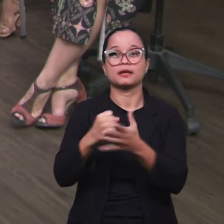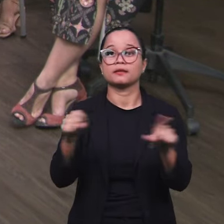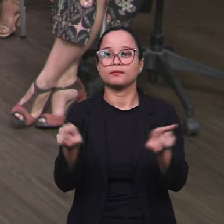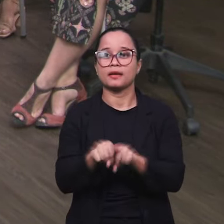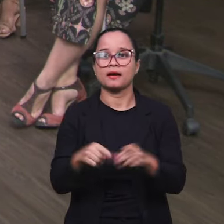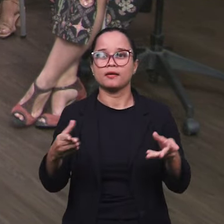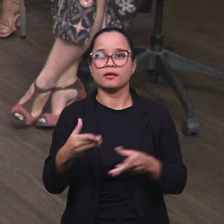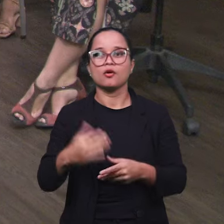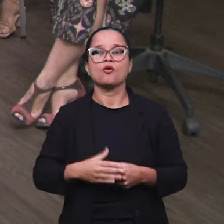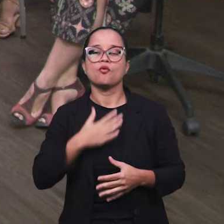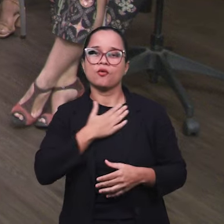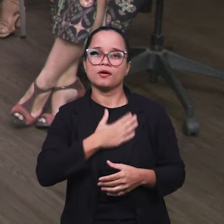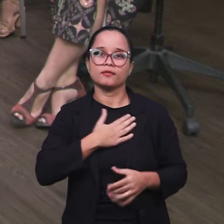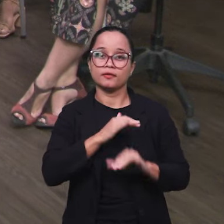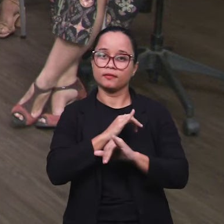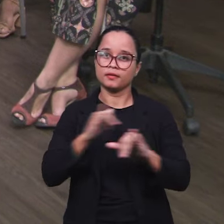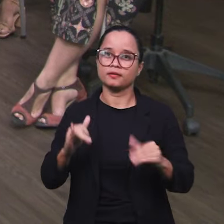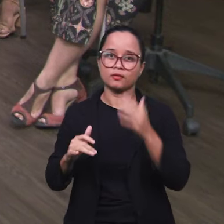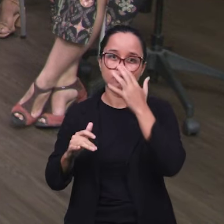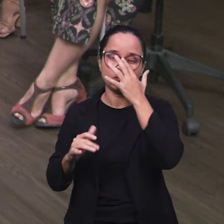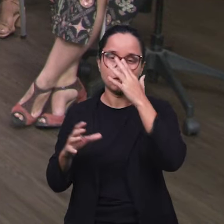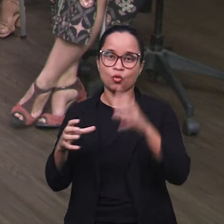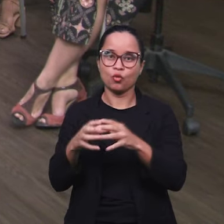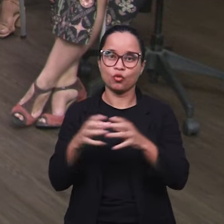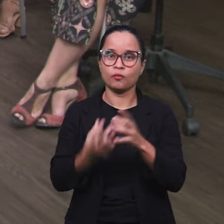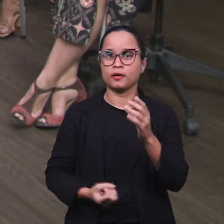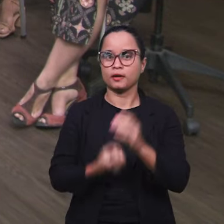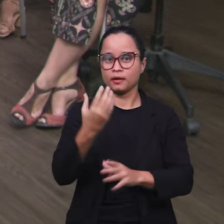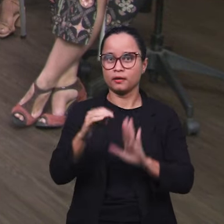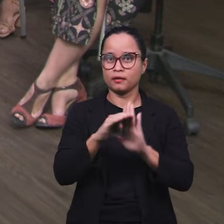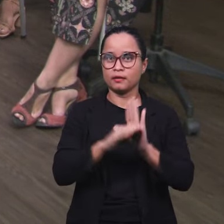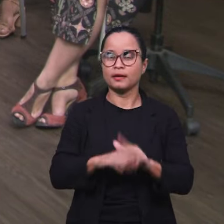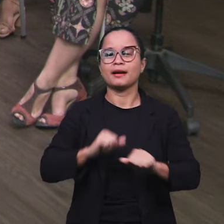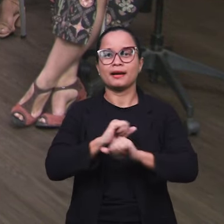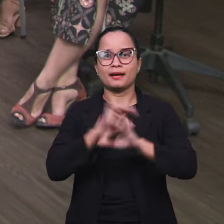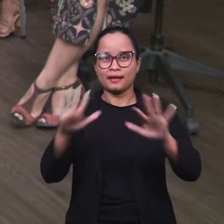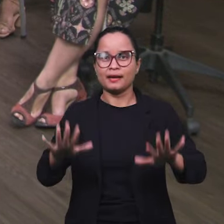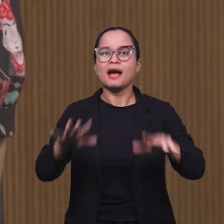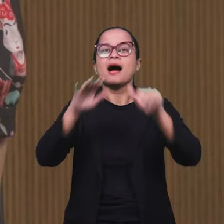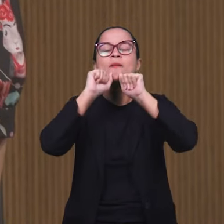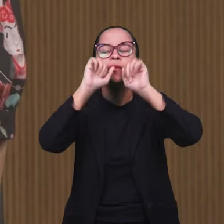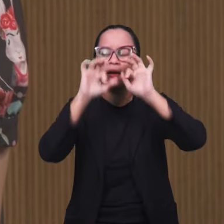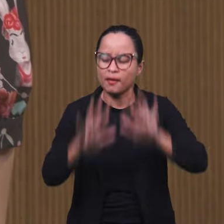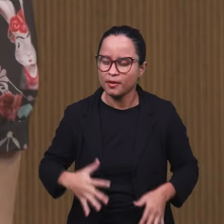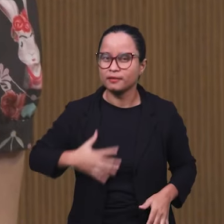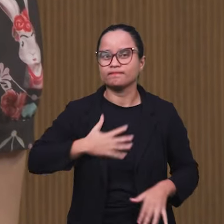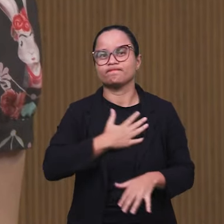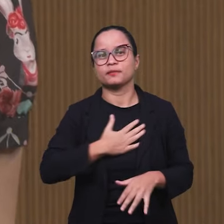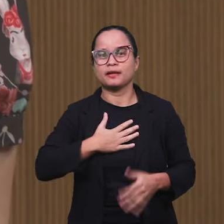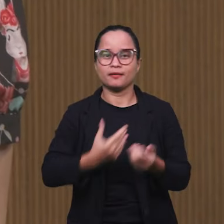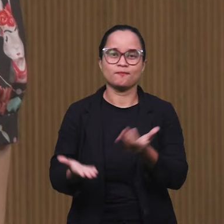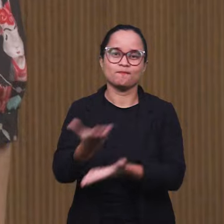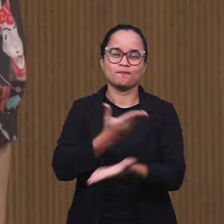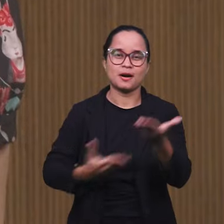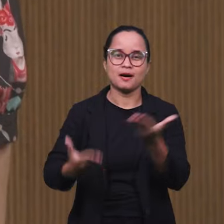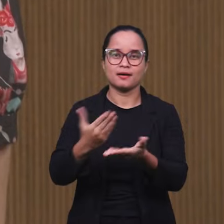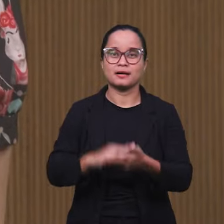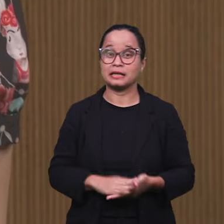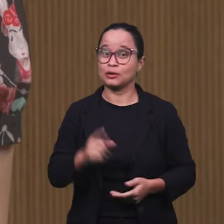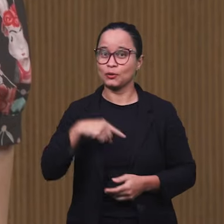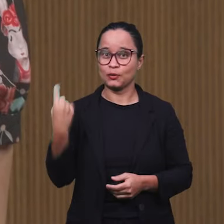eu queria que você agora, nesse momento, falasse sobre a equipe de produção. Claro, sempre uma bênção, um prazer participar desse